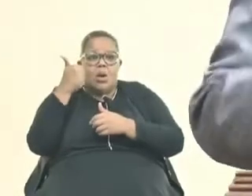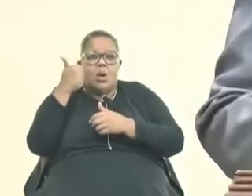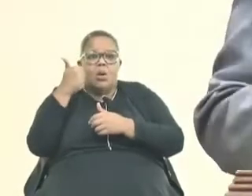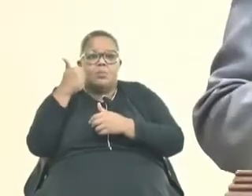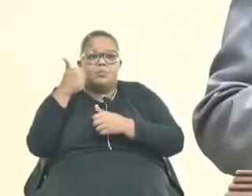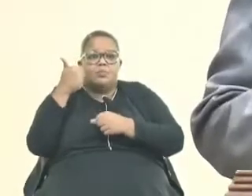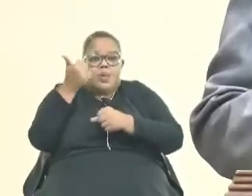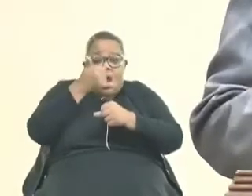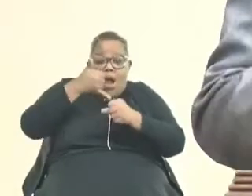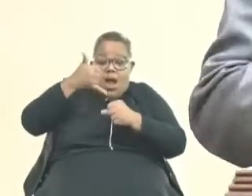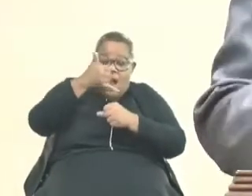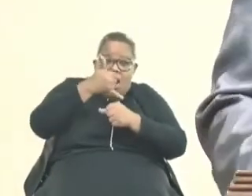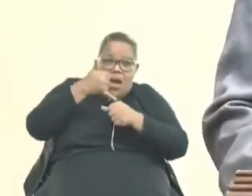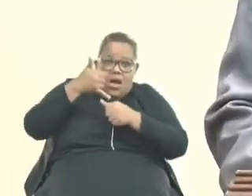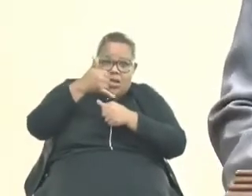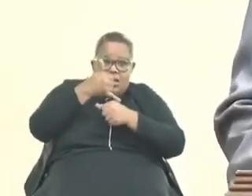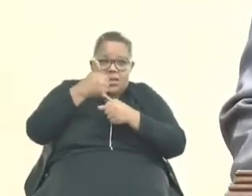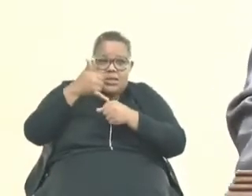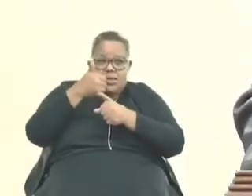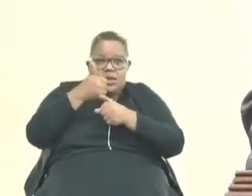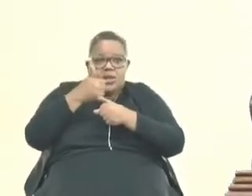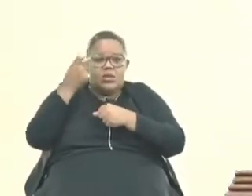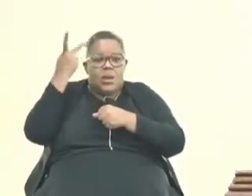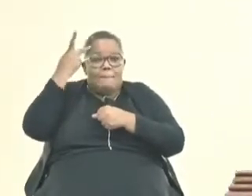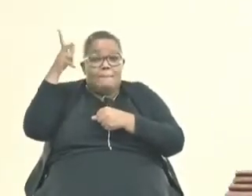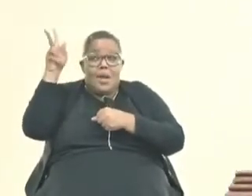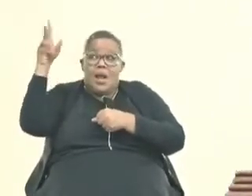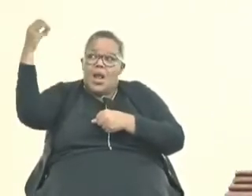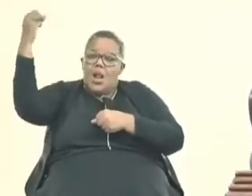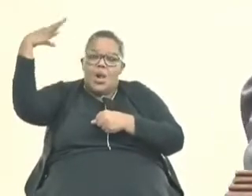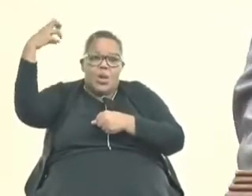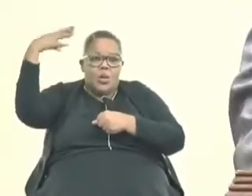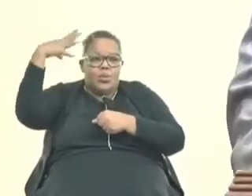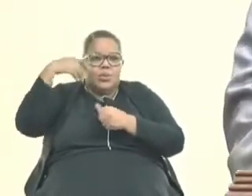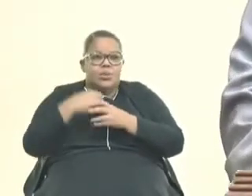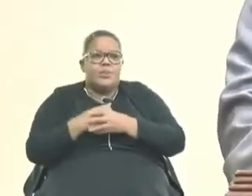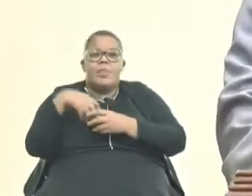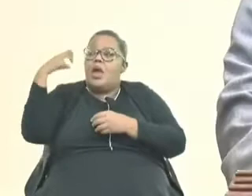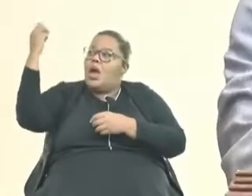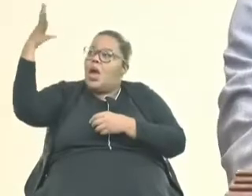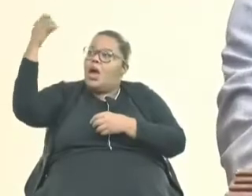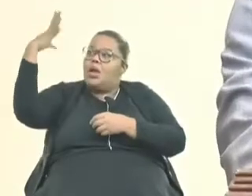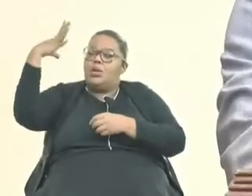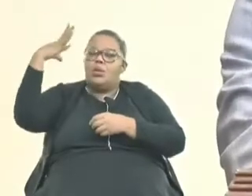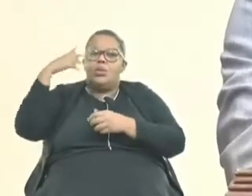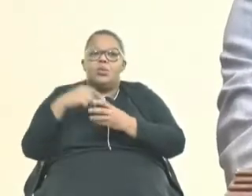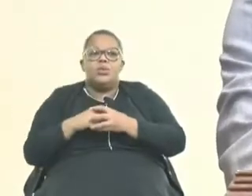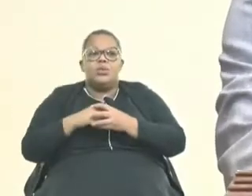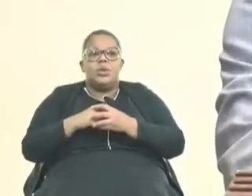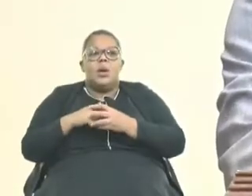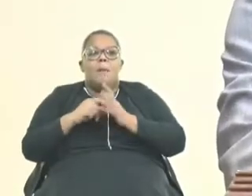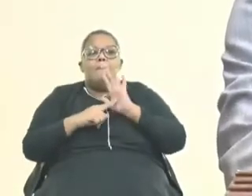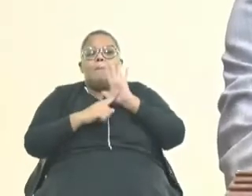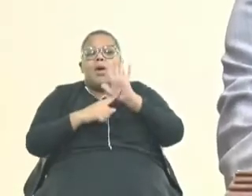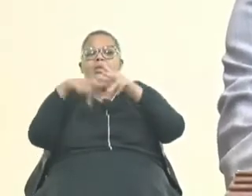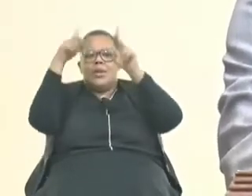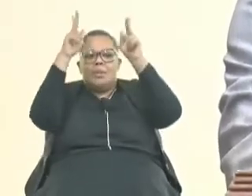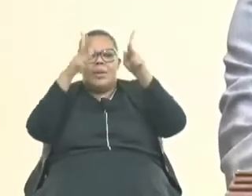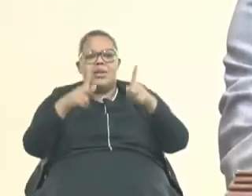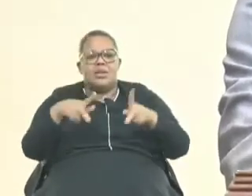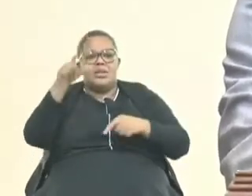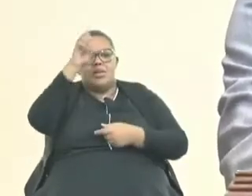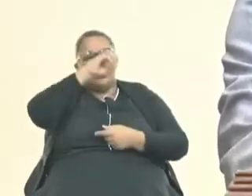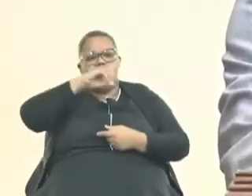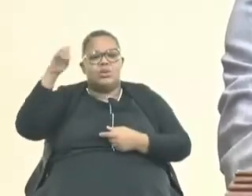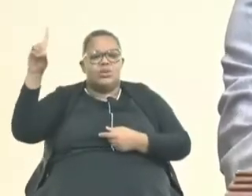lâmpada no templo ou seja para o Candelabro as lâmpadas representam e expressam a presença